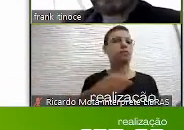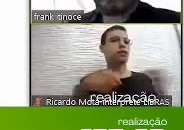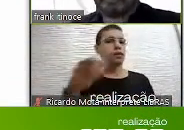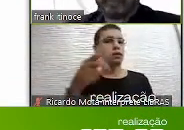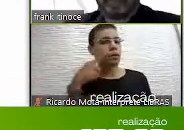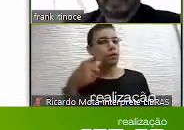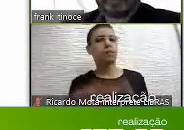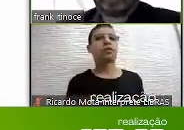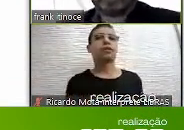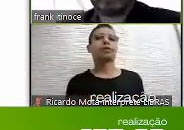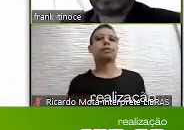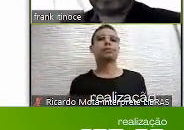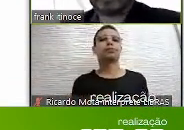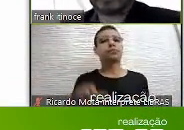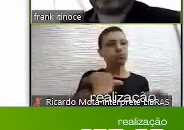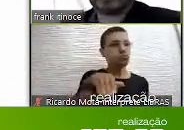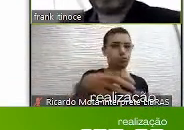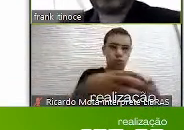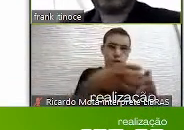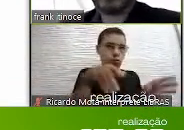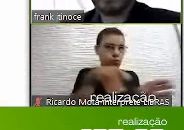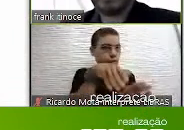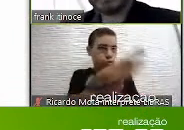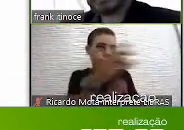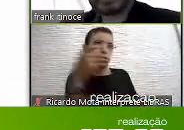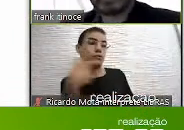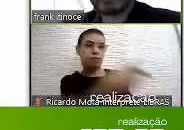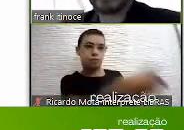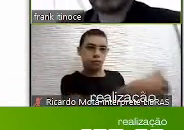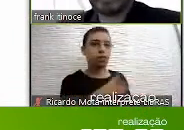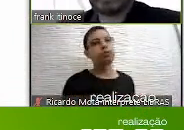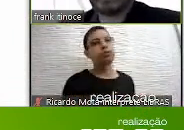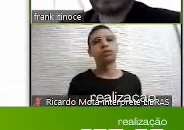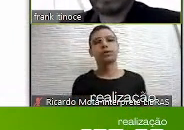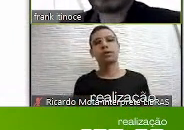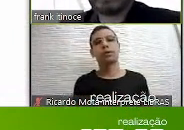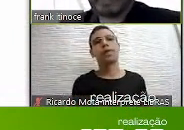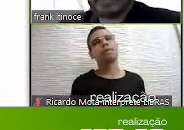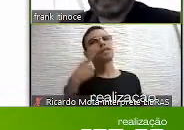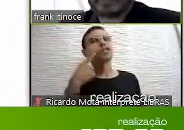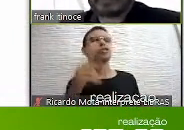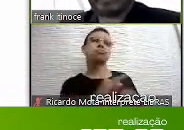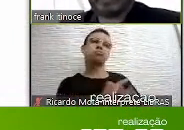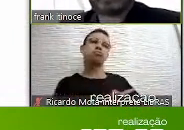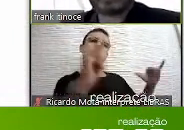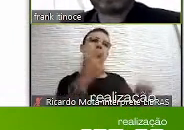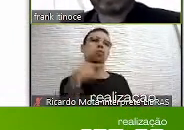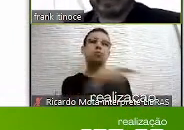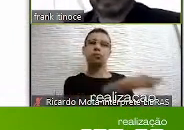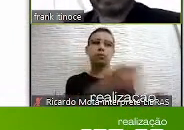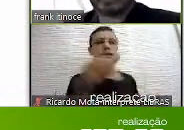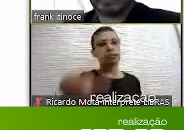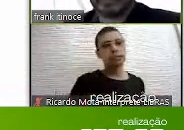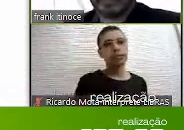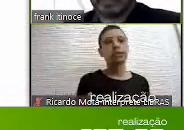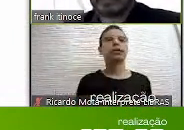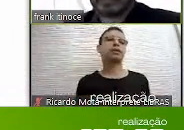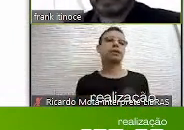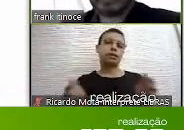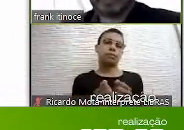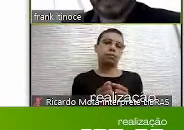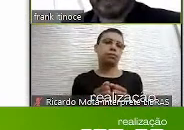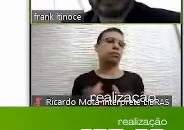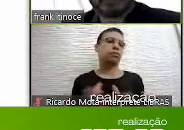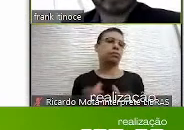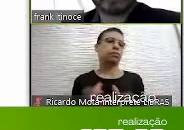né? Olha, se tem um profissional seu aqui, a gente só comunica, né? Então, essa é uma parceria que está sendo feita com os conselhos, depois o